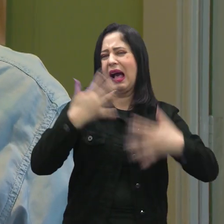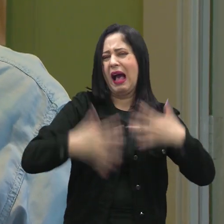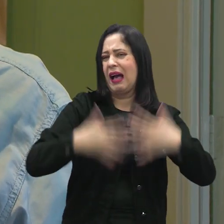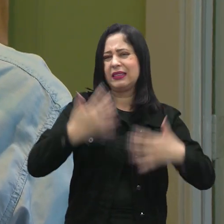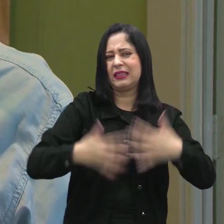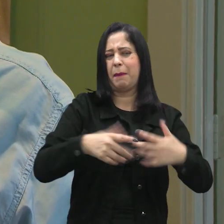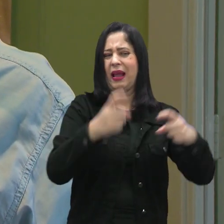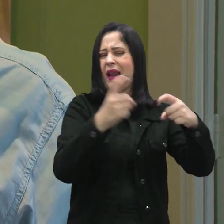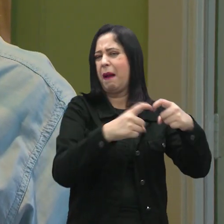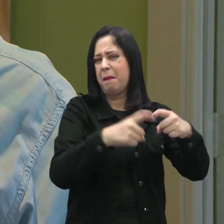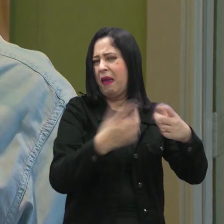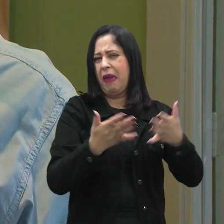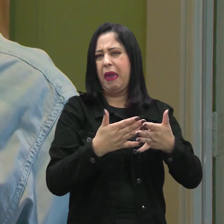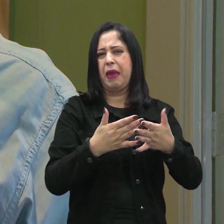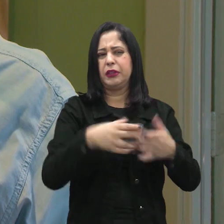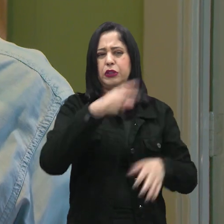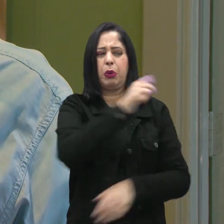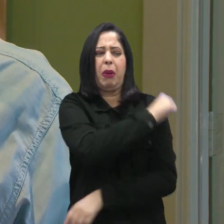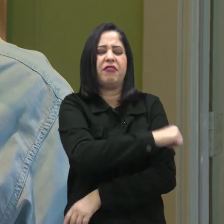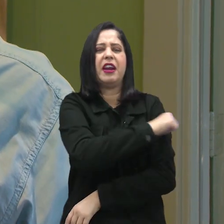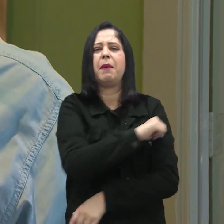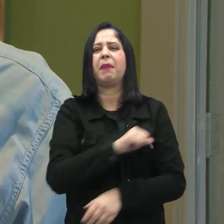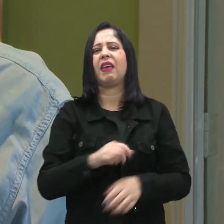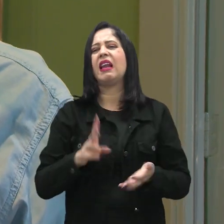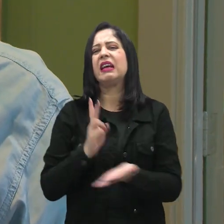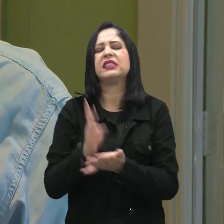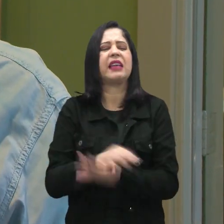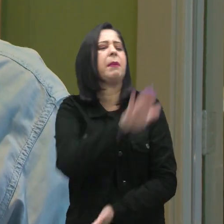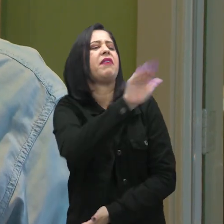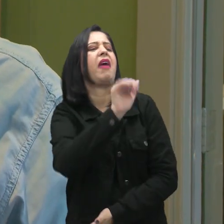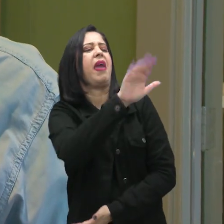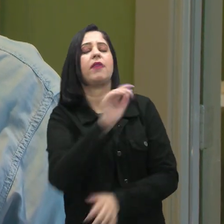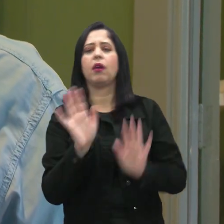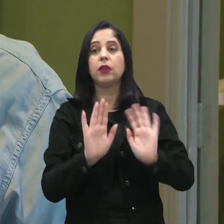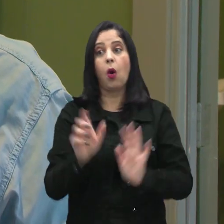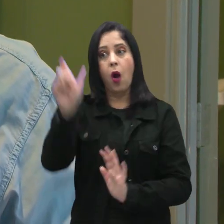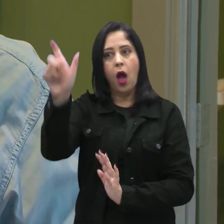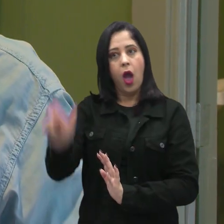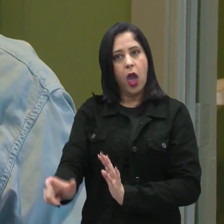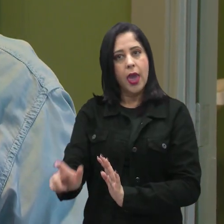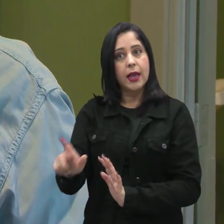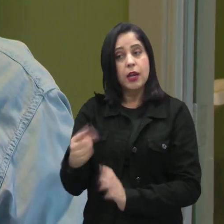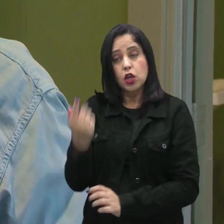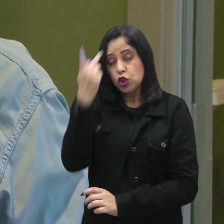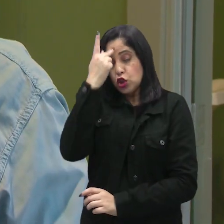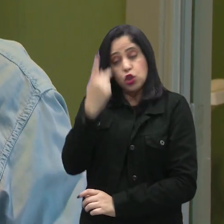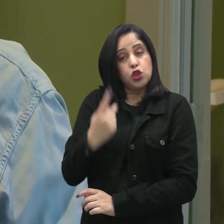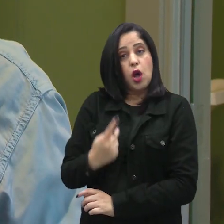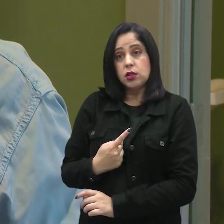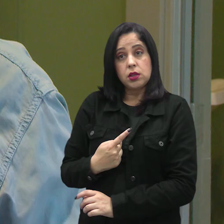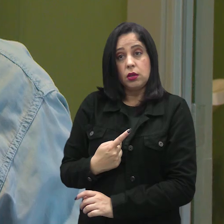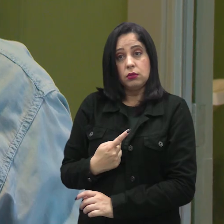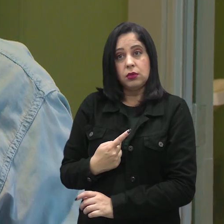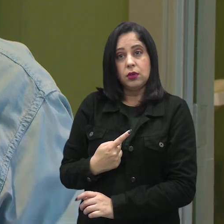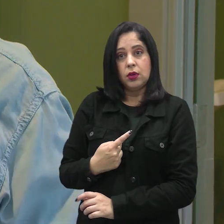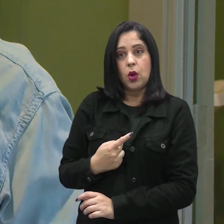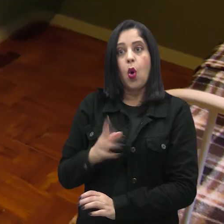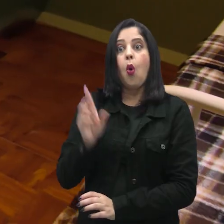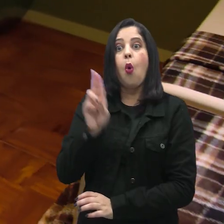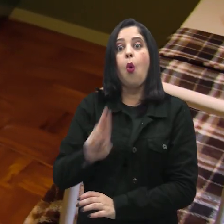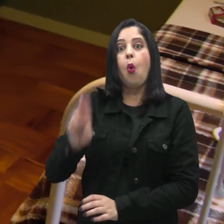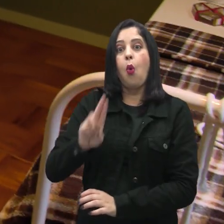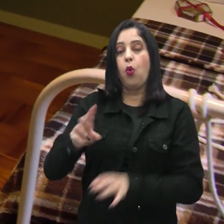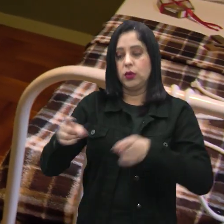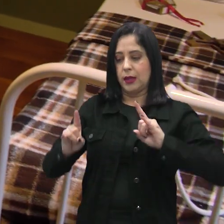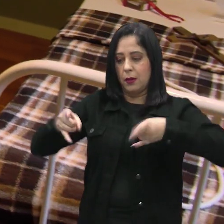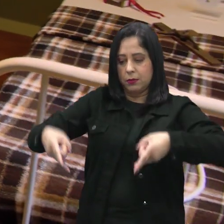dos médicos, dos enfermeiros, desejando se fazer penitente até o fim de sua vida, pediu que fosse atada uma corda à cabeceira de